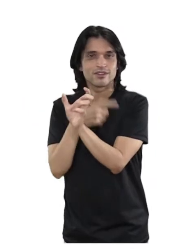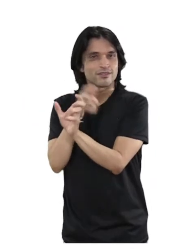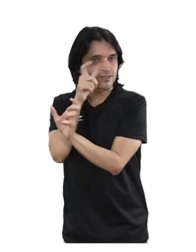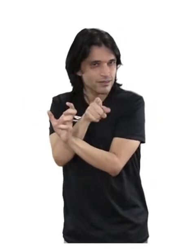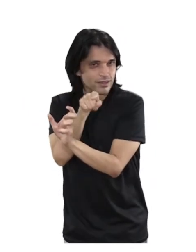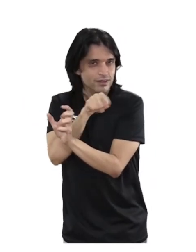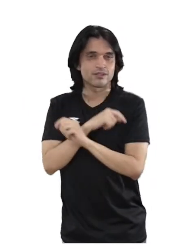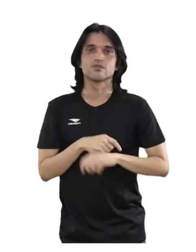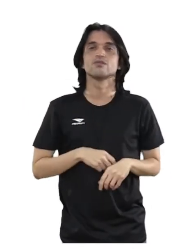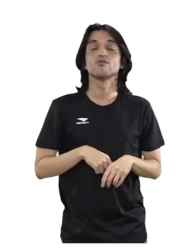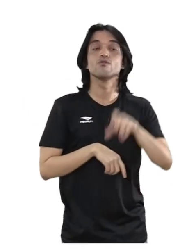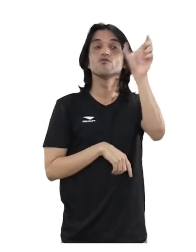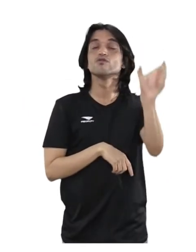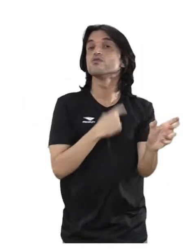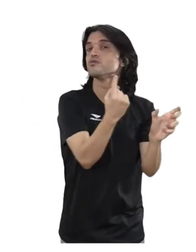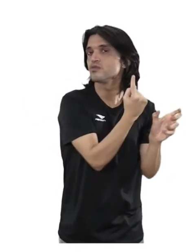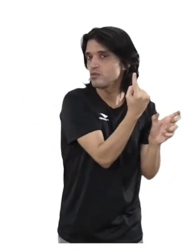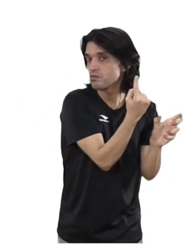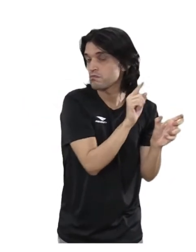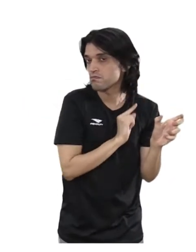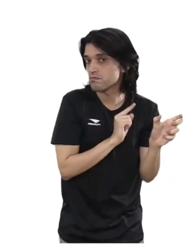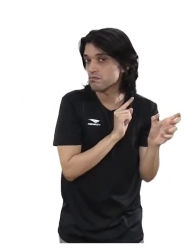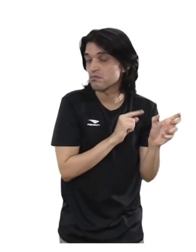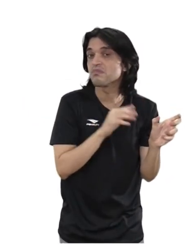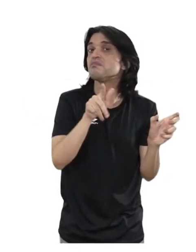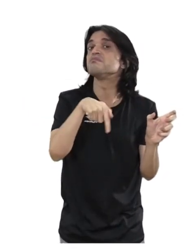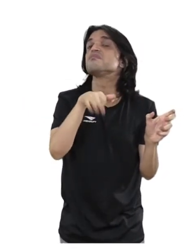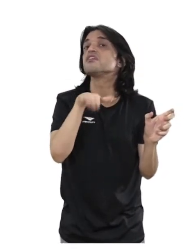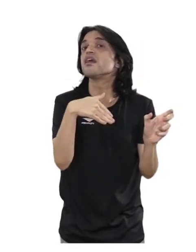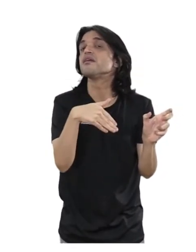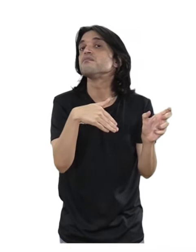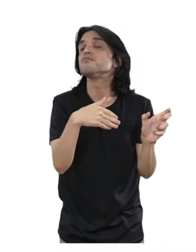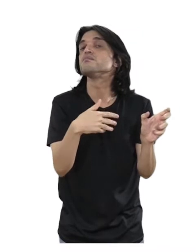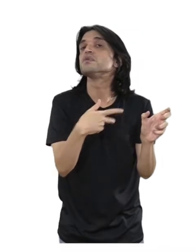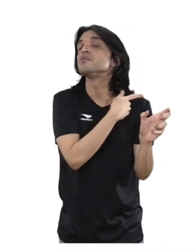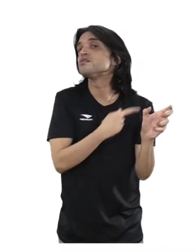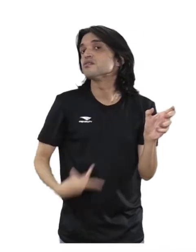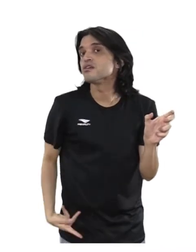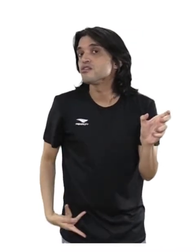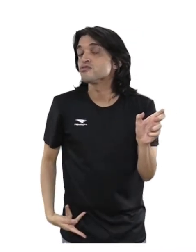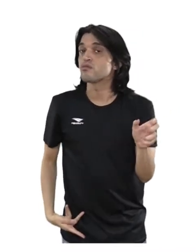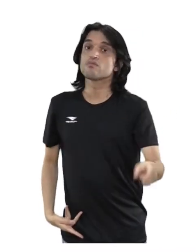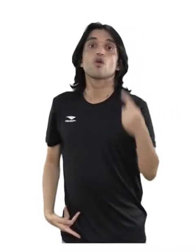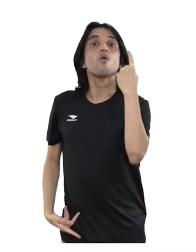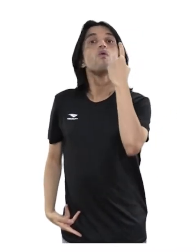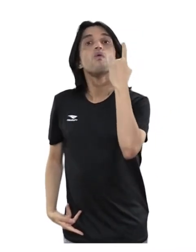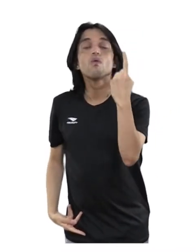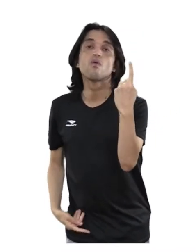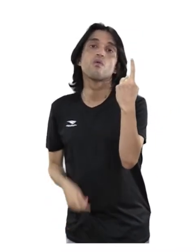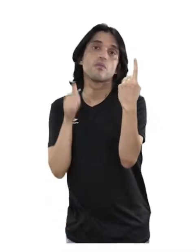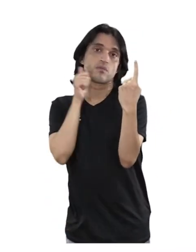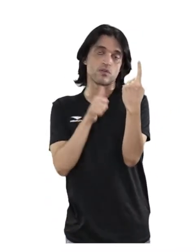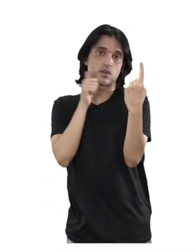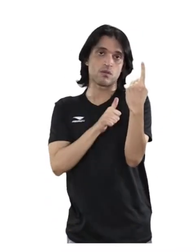Uma mulher, então o núcleo é mulher, então eu tenho um sujeito simples. O verbo de ligação, que é o verbo ser, mais